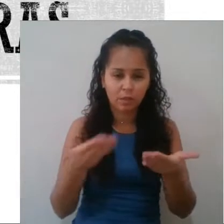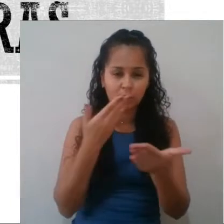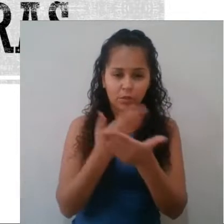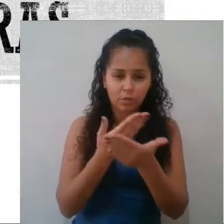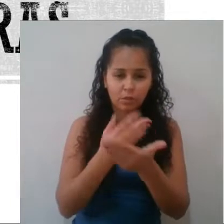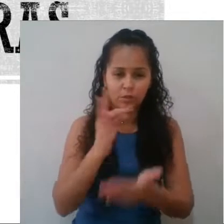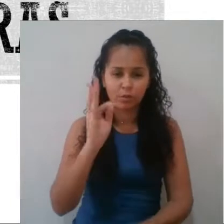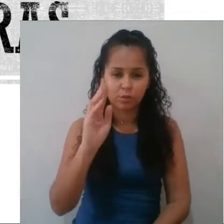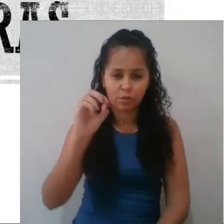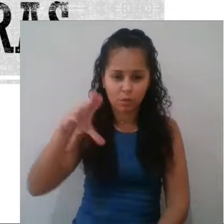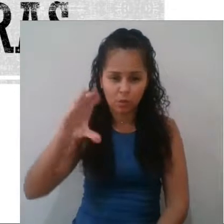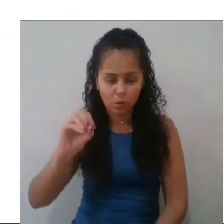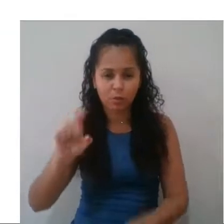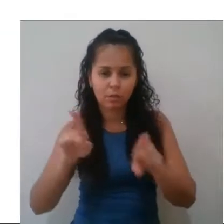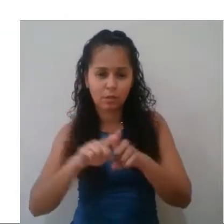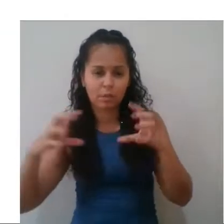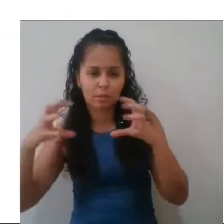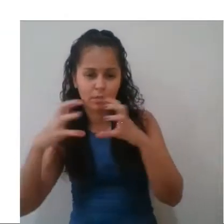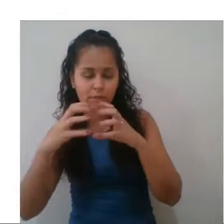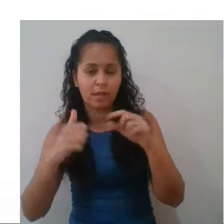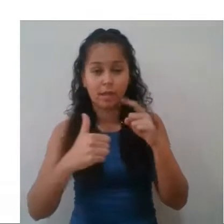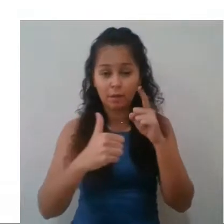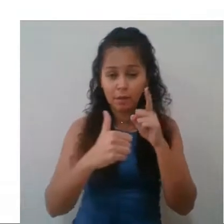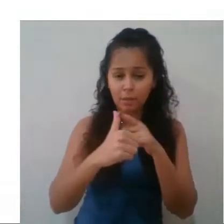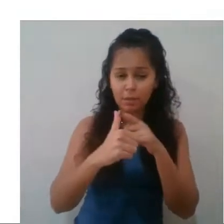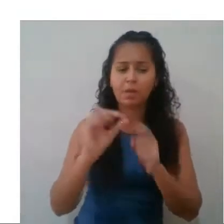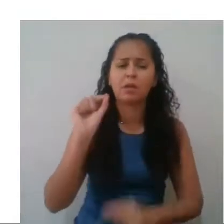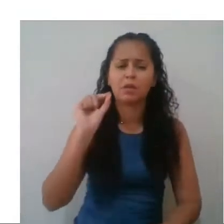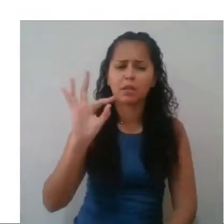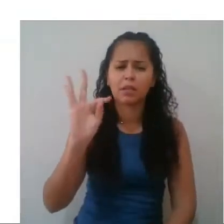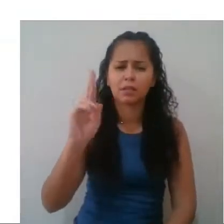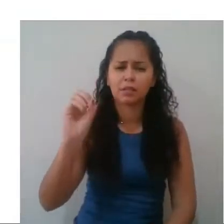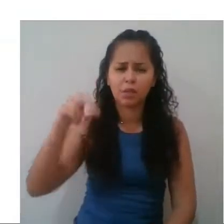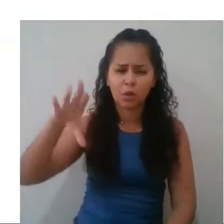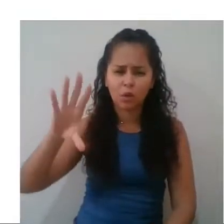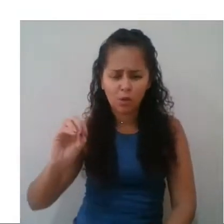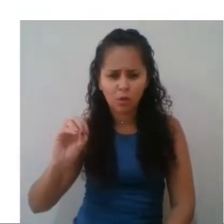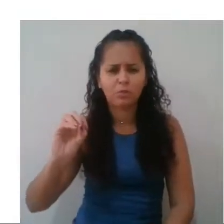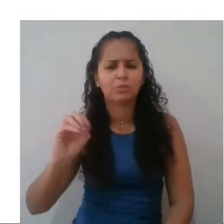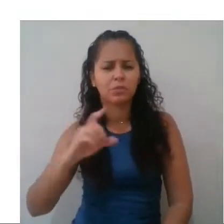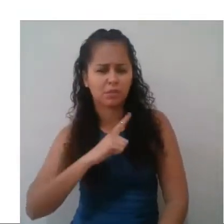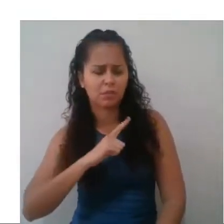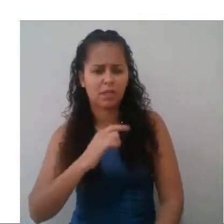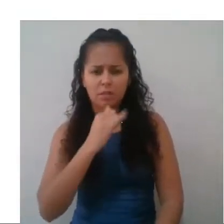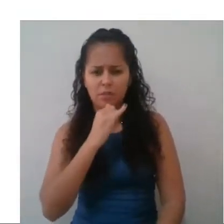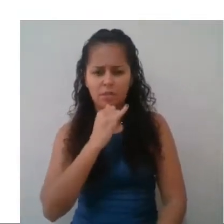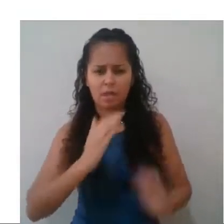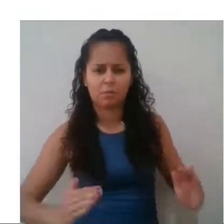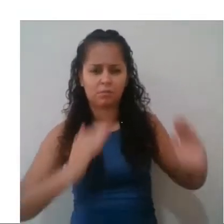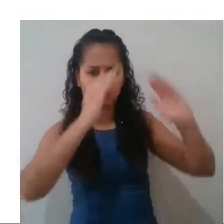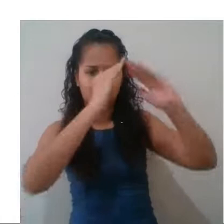dos troncos e das esferas. Primeiramente, o que é um tronco? Então, se eu tenho, por exemplo,